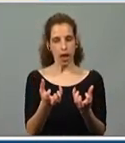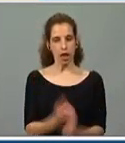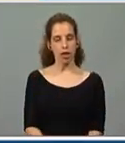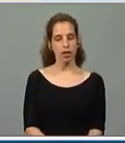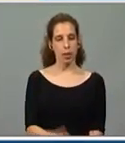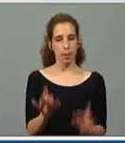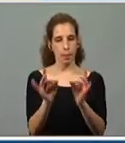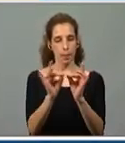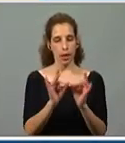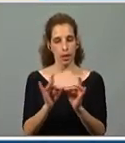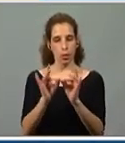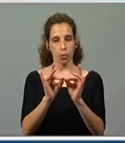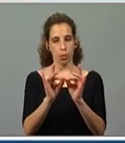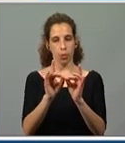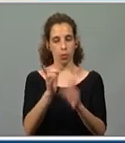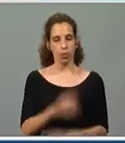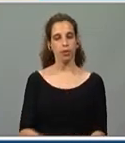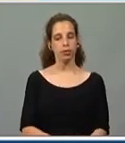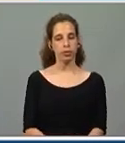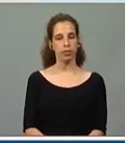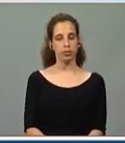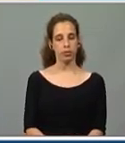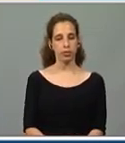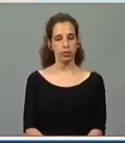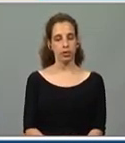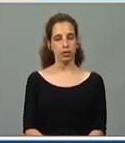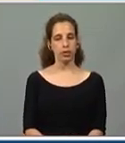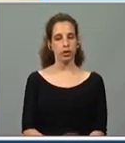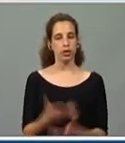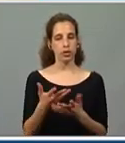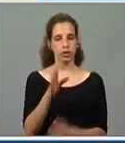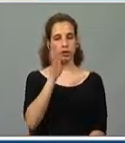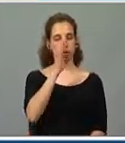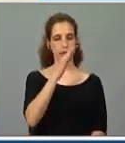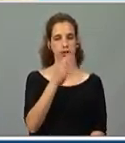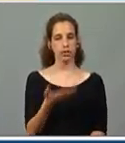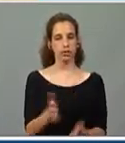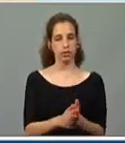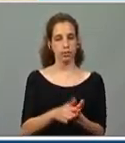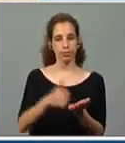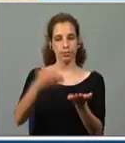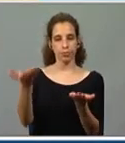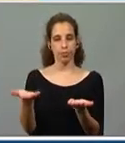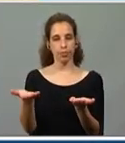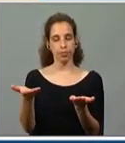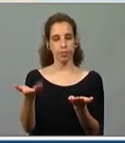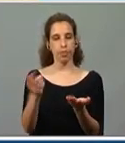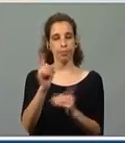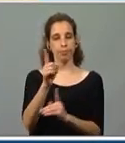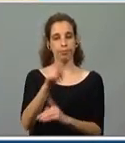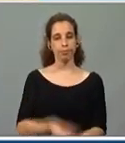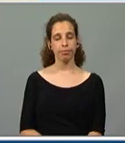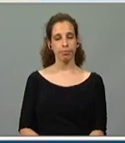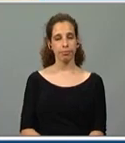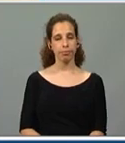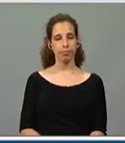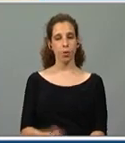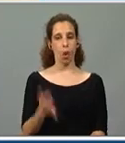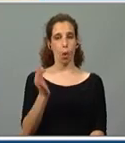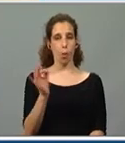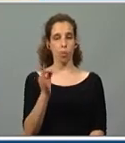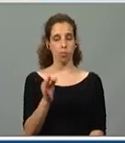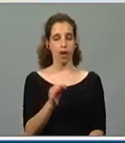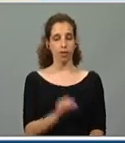diretamente, daí eu ter posto a tampa da caixa de Petri. Agora, se levantar a tampa com a caixa, cá tenho a limalha de